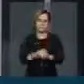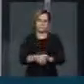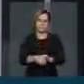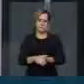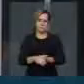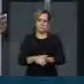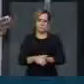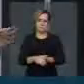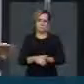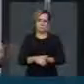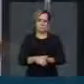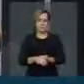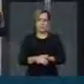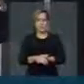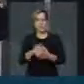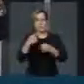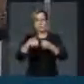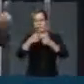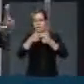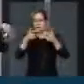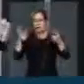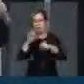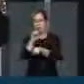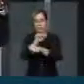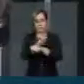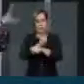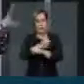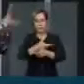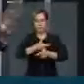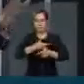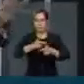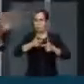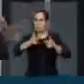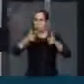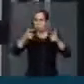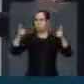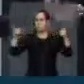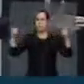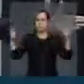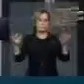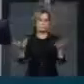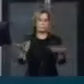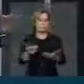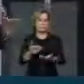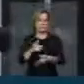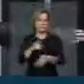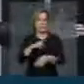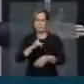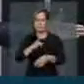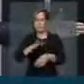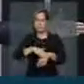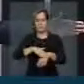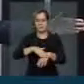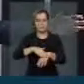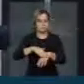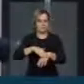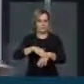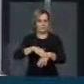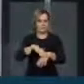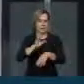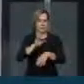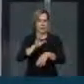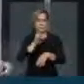e os carros continuam cada vez aumentando mais fazendo com que uma via com quatro carros